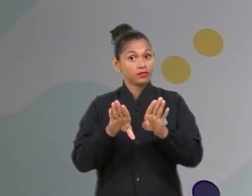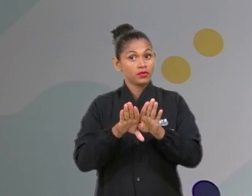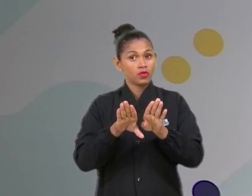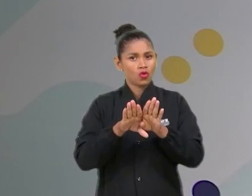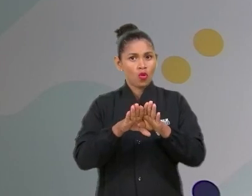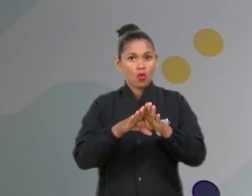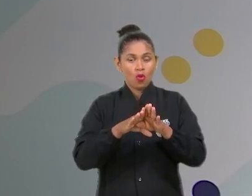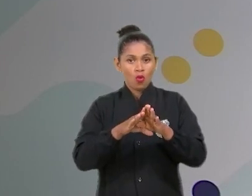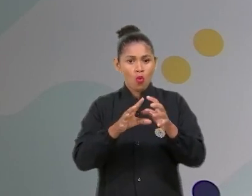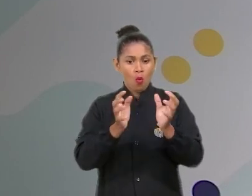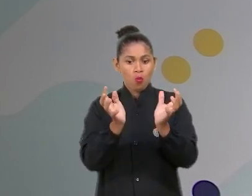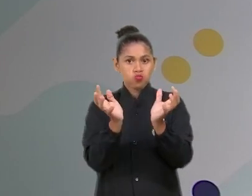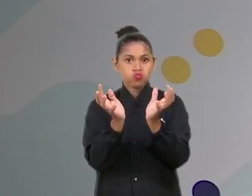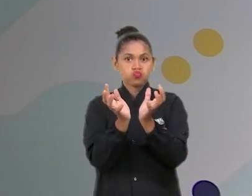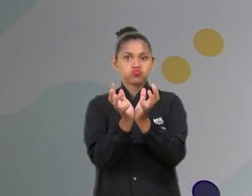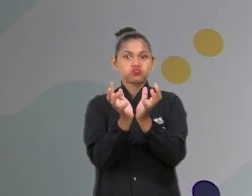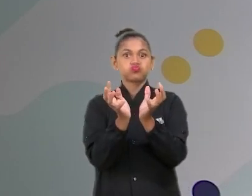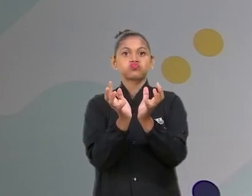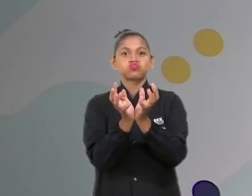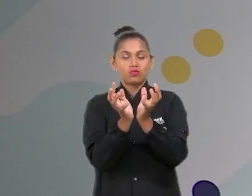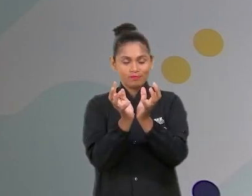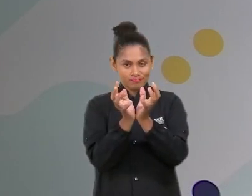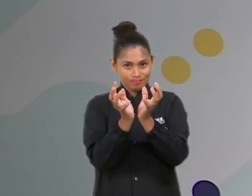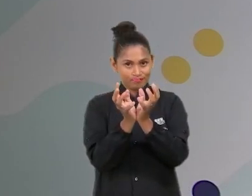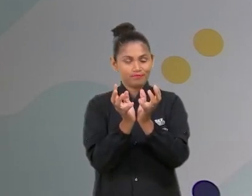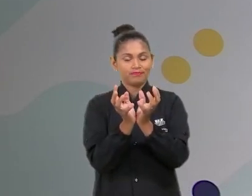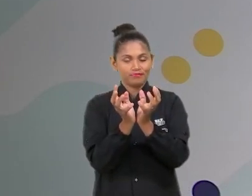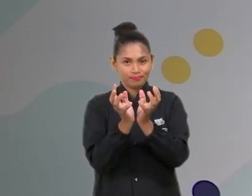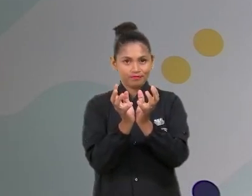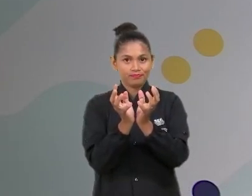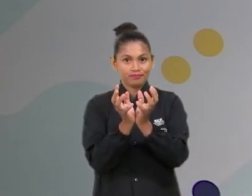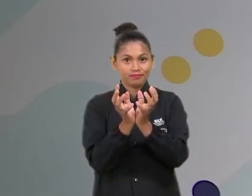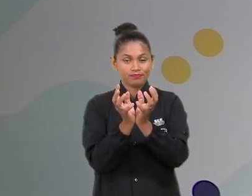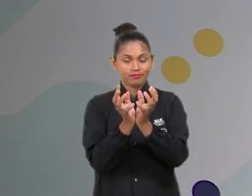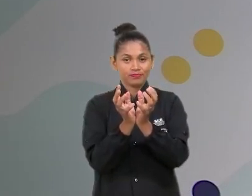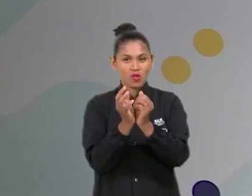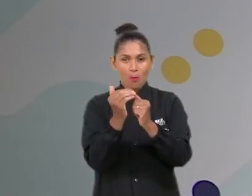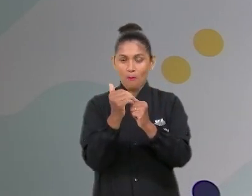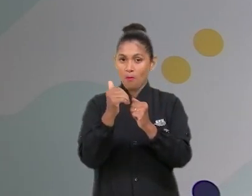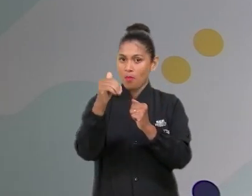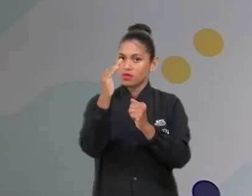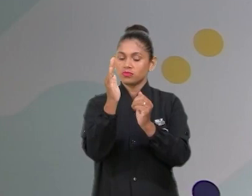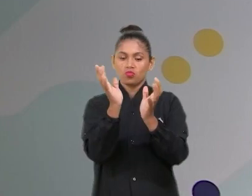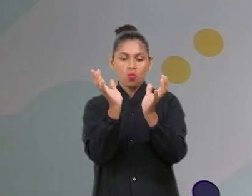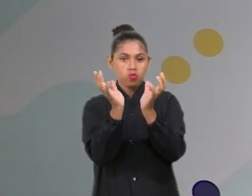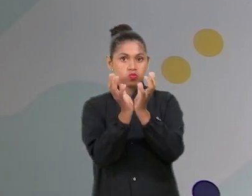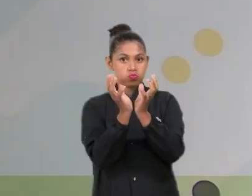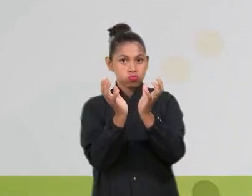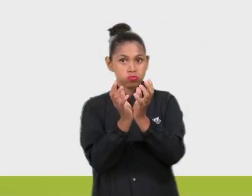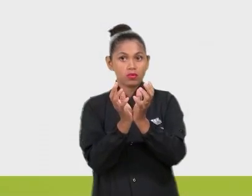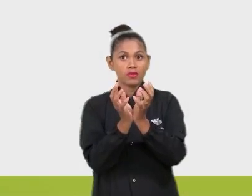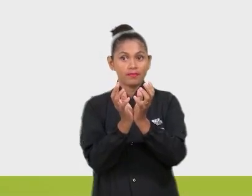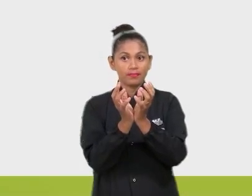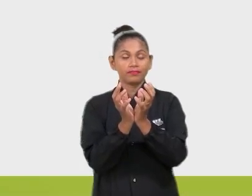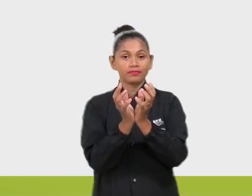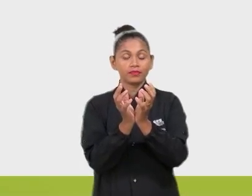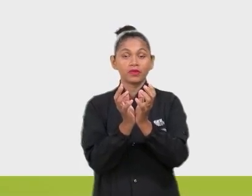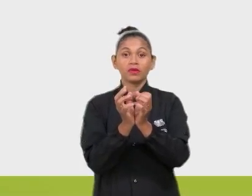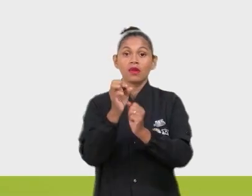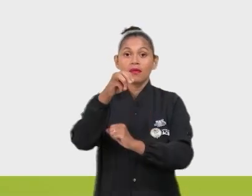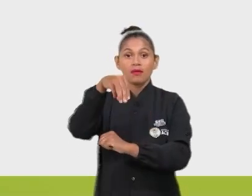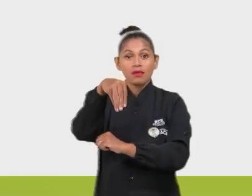grande grupo, ou seja, é o maior grupo de toda a tabela periódica, que vai ser chamado de